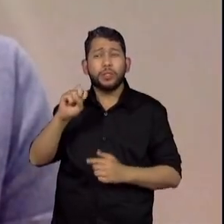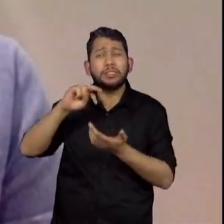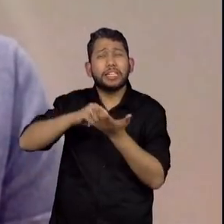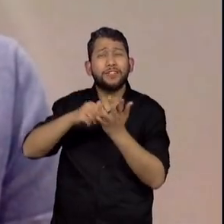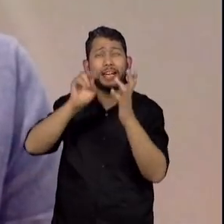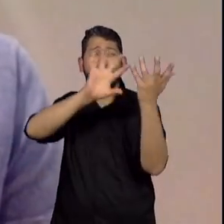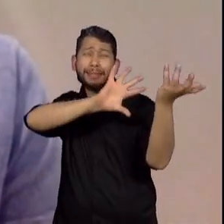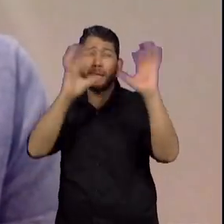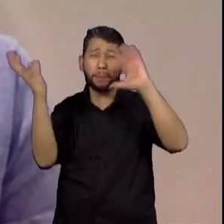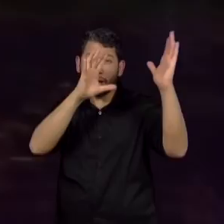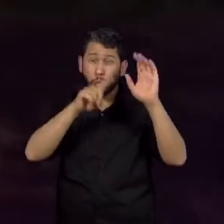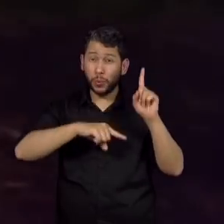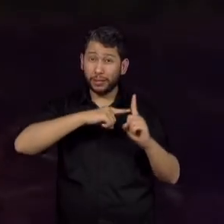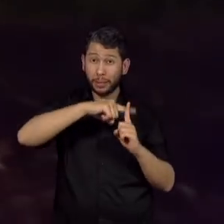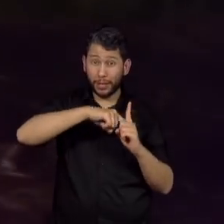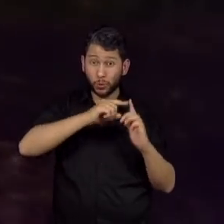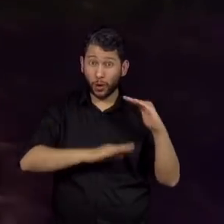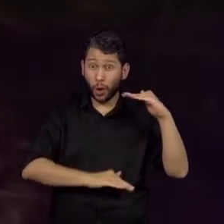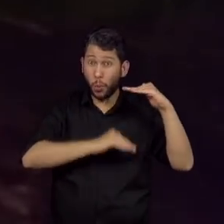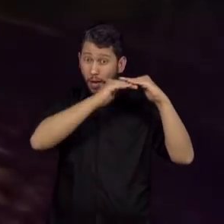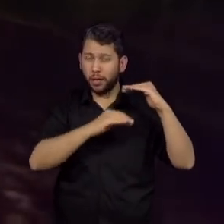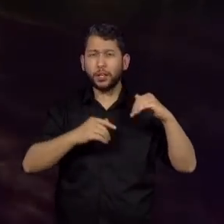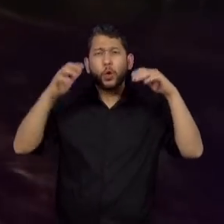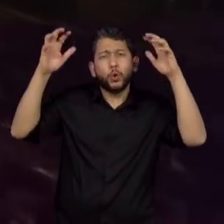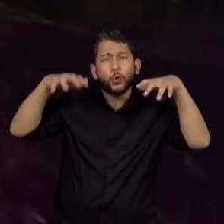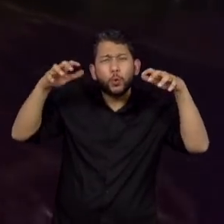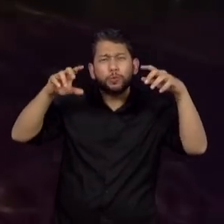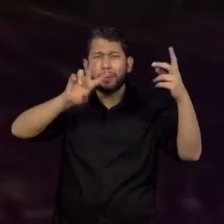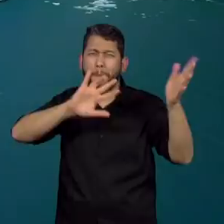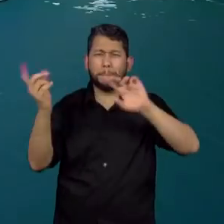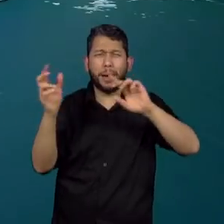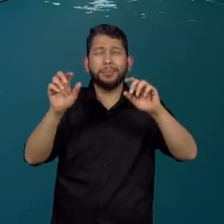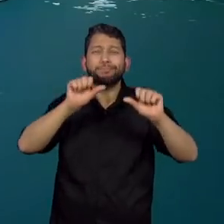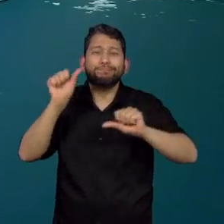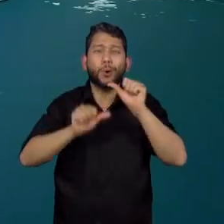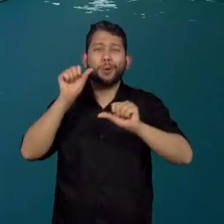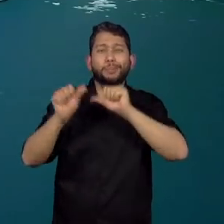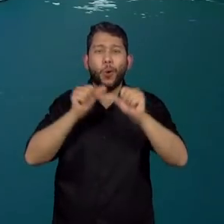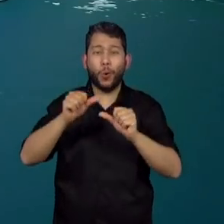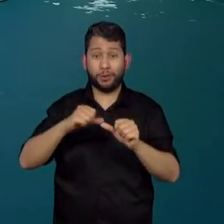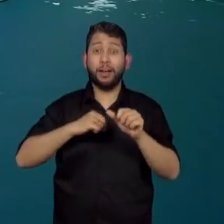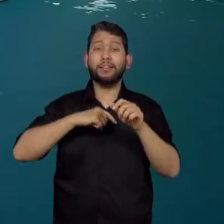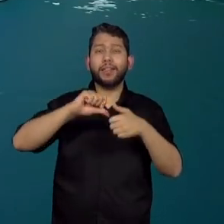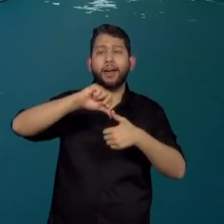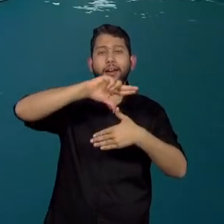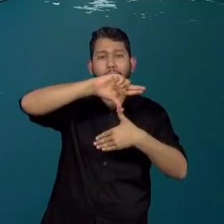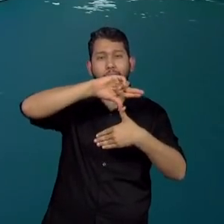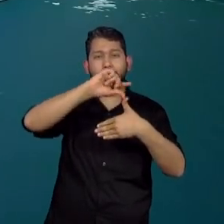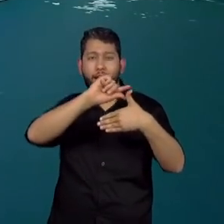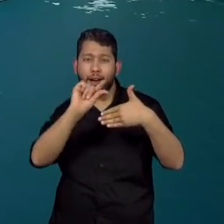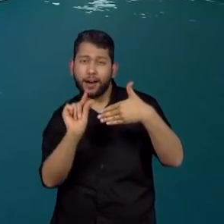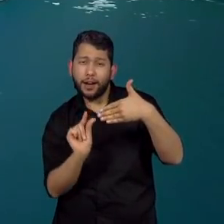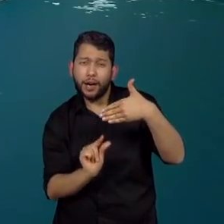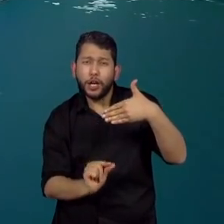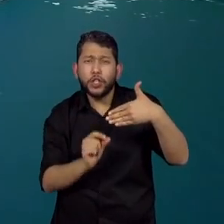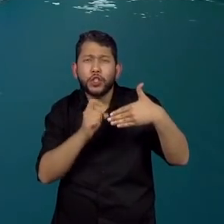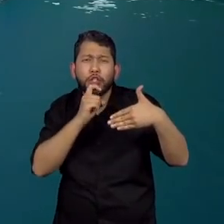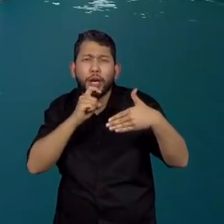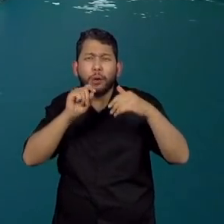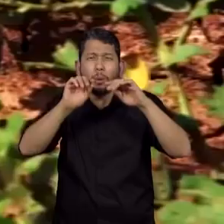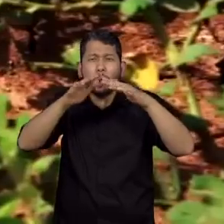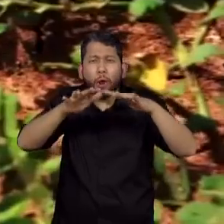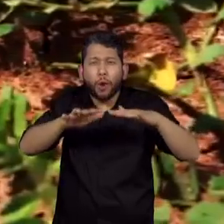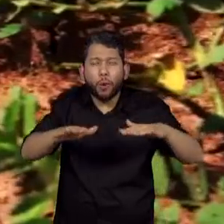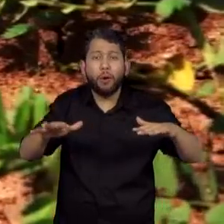temperaturas médias, mudança nos padrões de chuvas, desaparecimento das geleiras andinas e um aumento de eventos extremos, seja